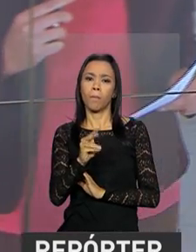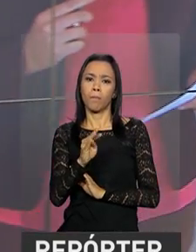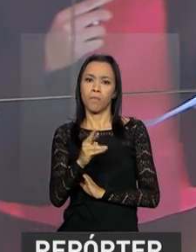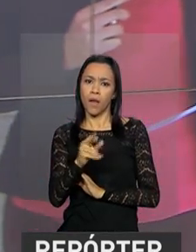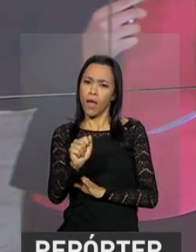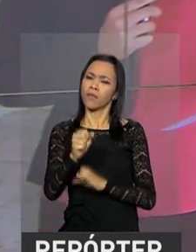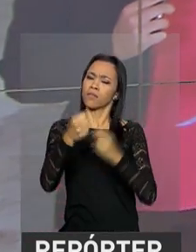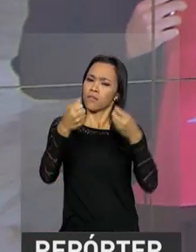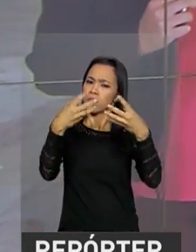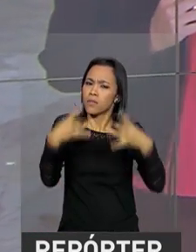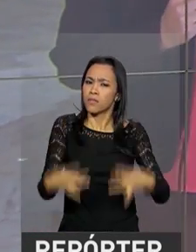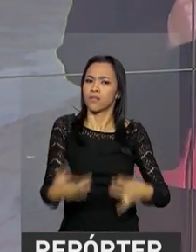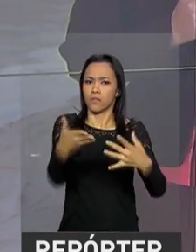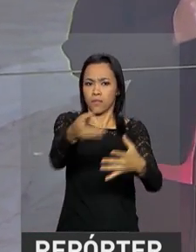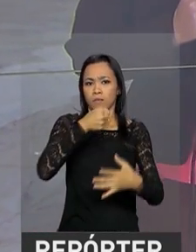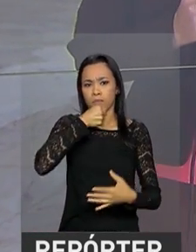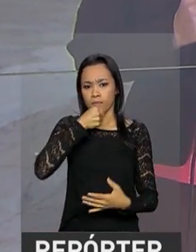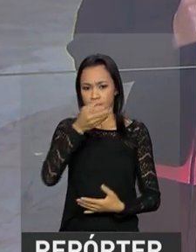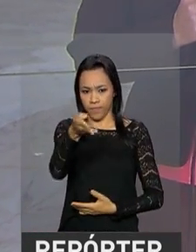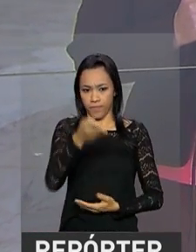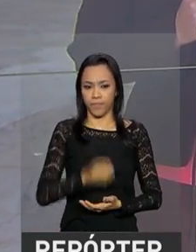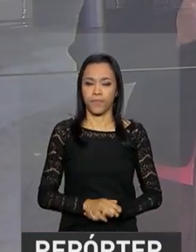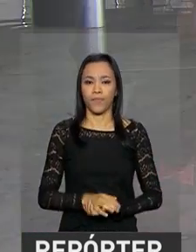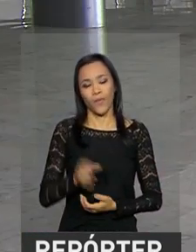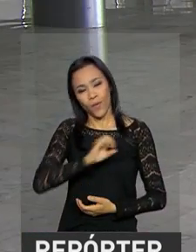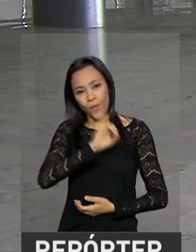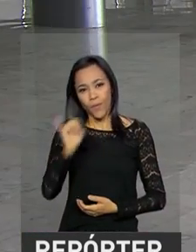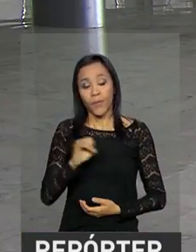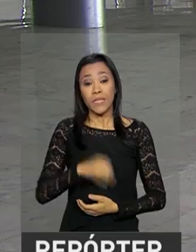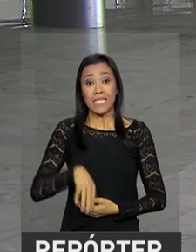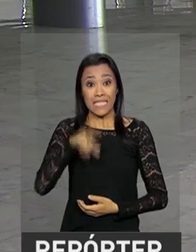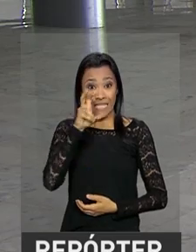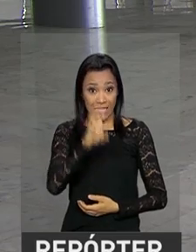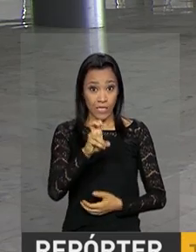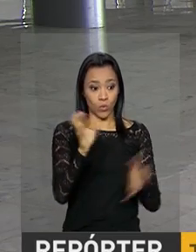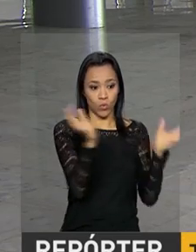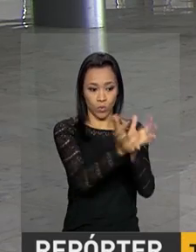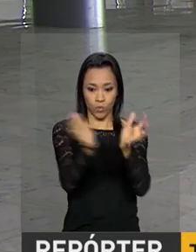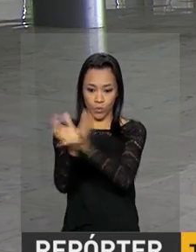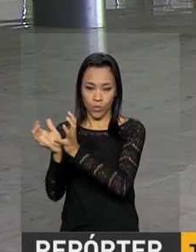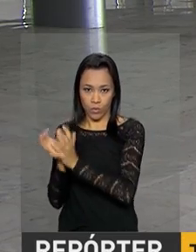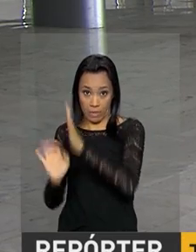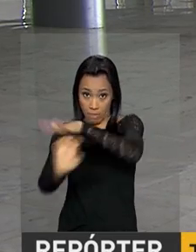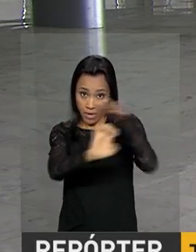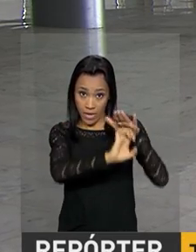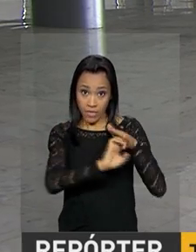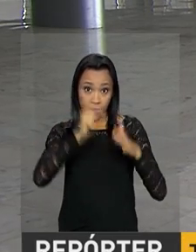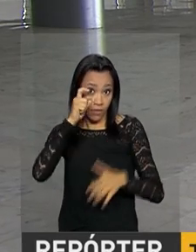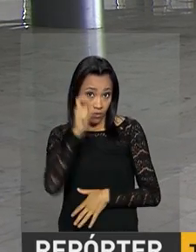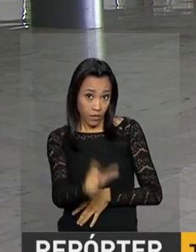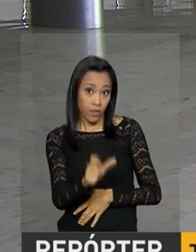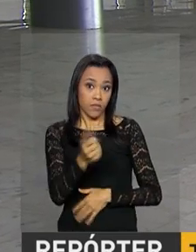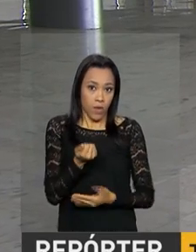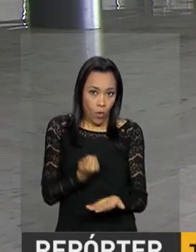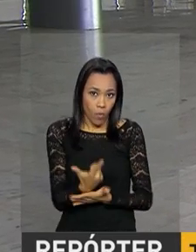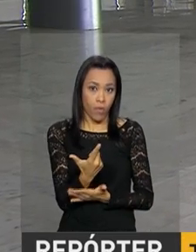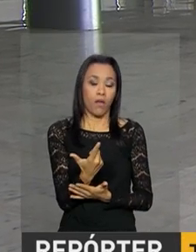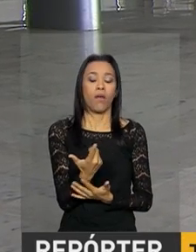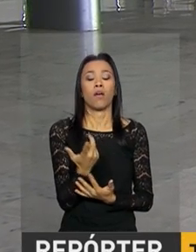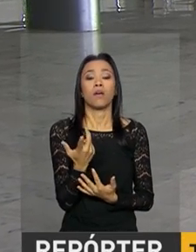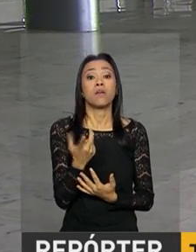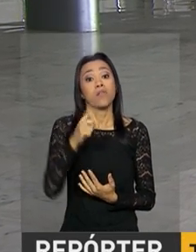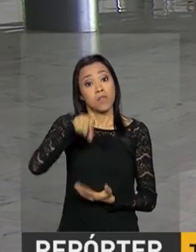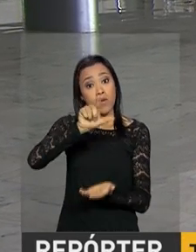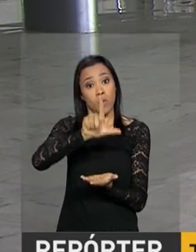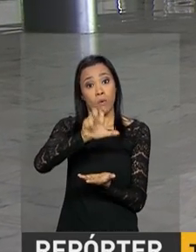Taíssa Dias Olá Taísa Olá José Luiz cinco grupos já demonstraram interesse pela compra da empresa inicialmente o